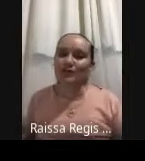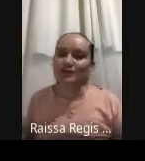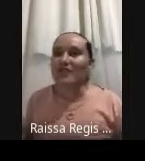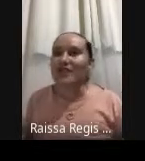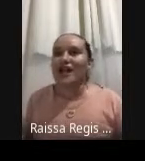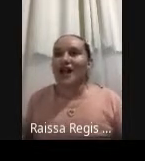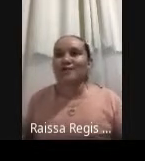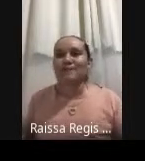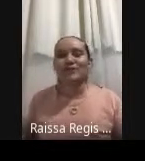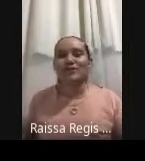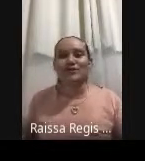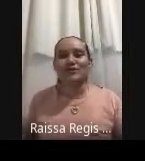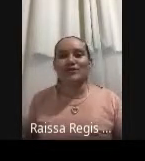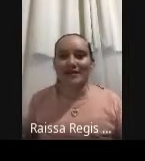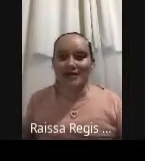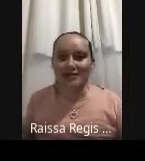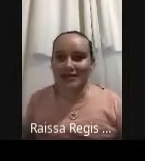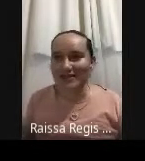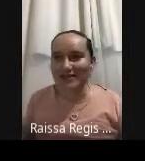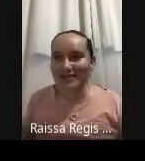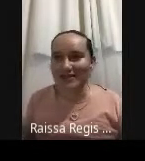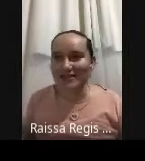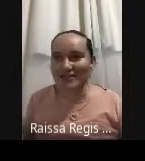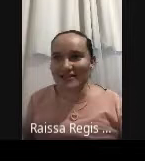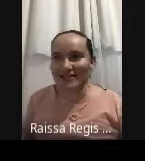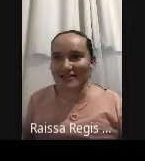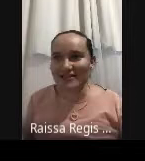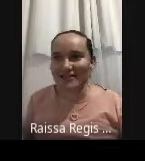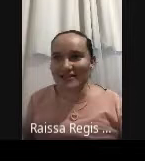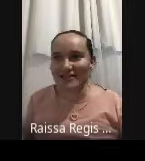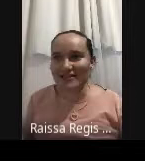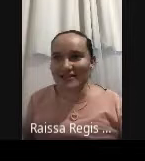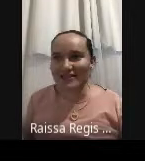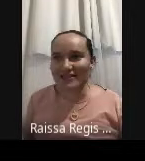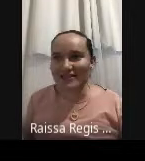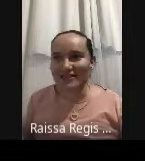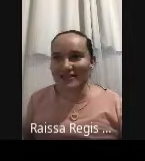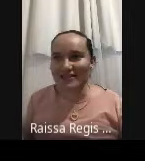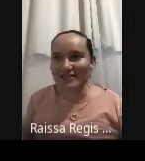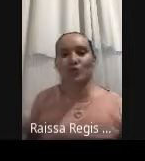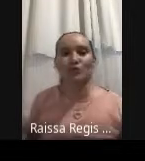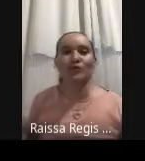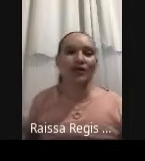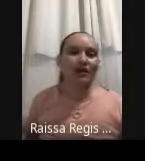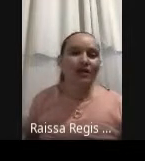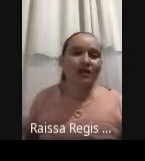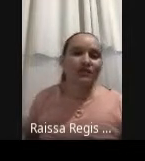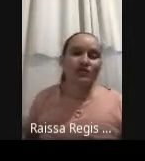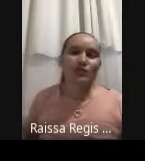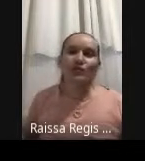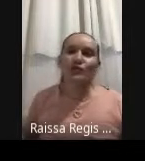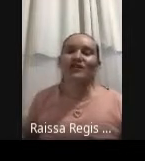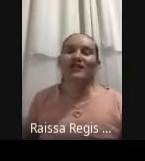Atendimento às Pessoas com Necessidades Específicas, né, do campus Aparecida de Goiânia. Então, a gente é um grupo